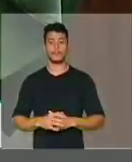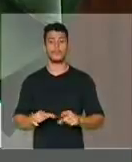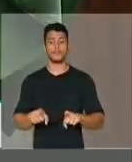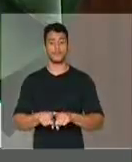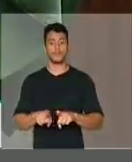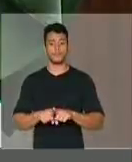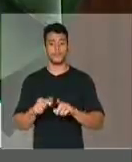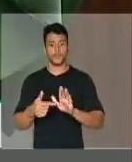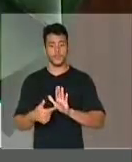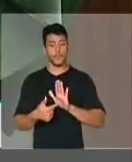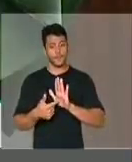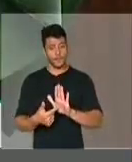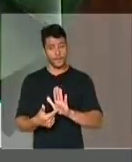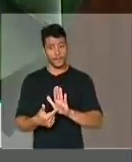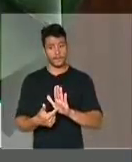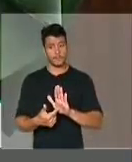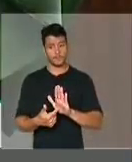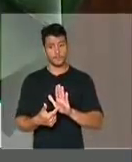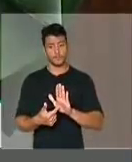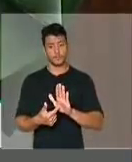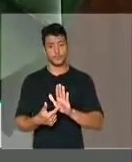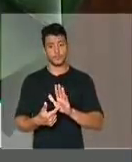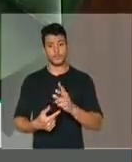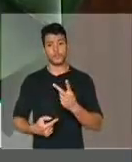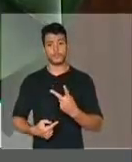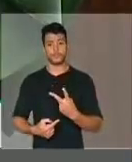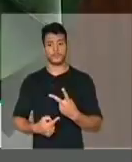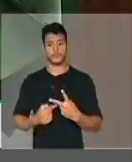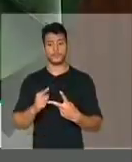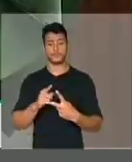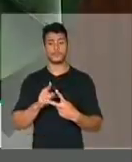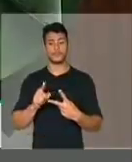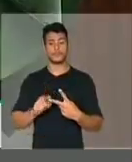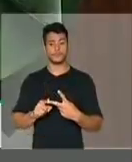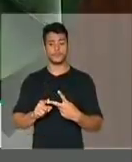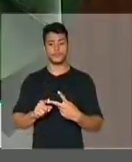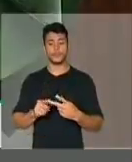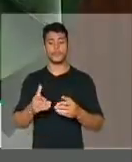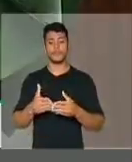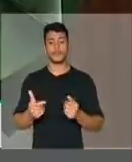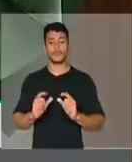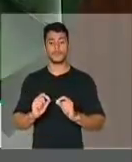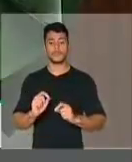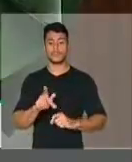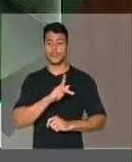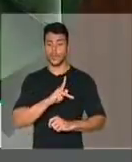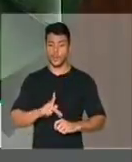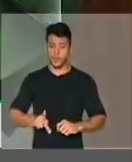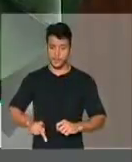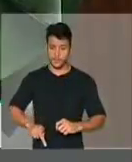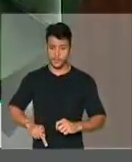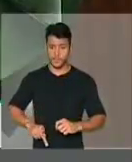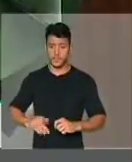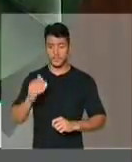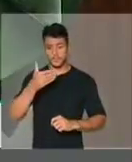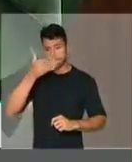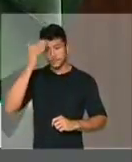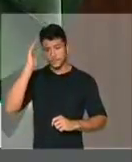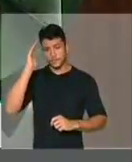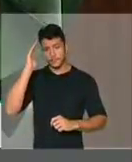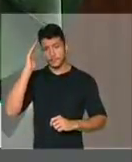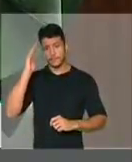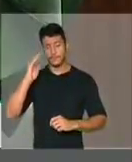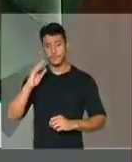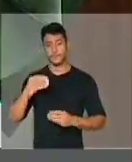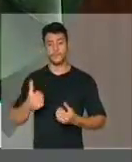apresentando, juntamente com esse parecer, duas indicações que sugerem ao presidente da República a